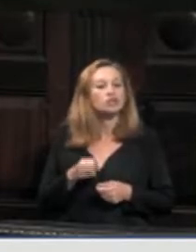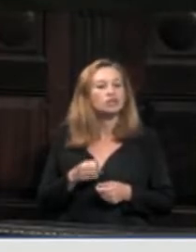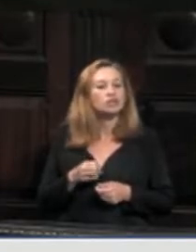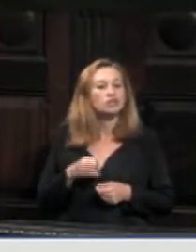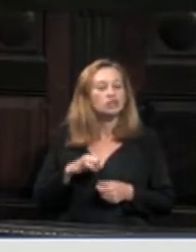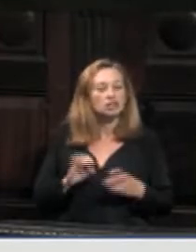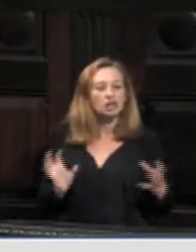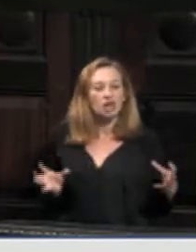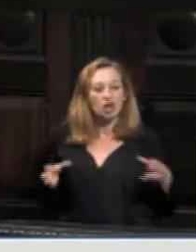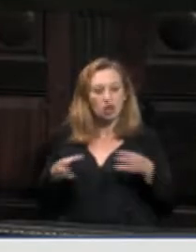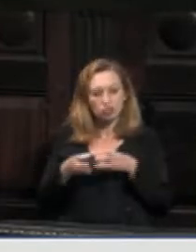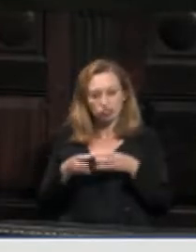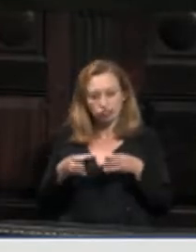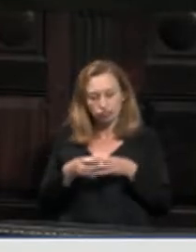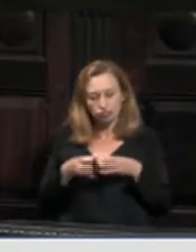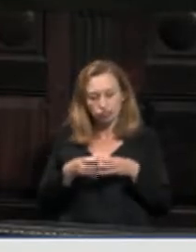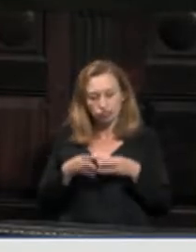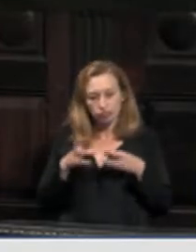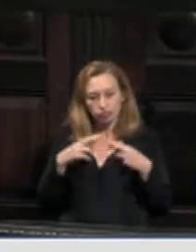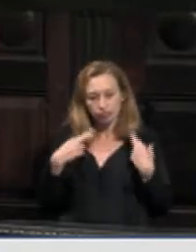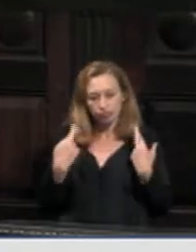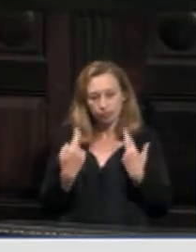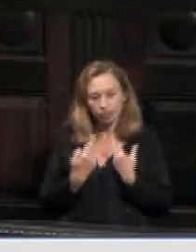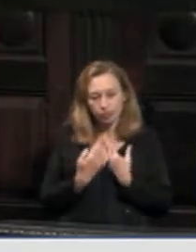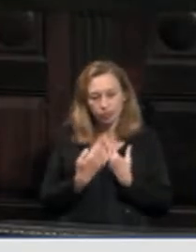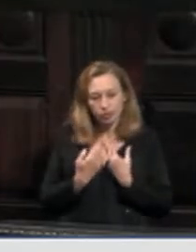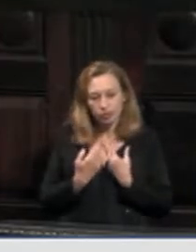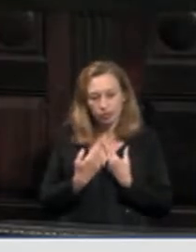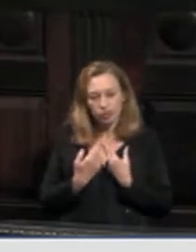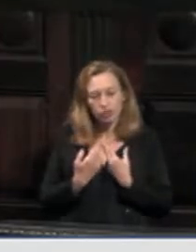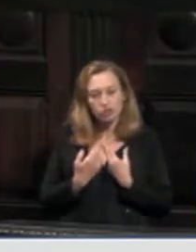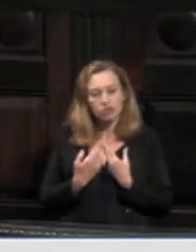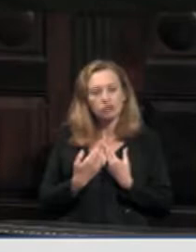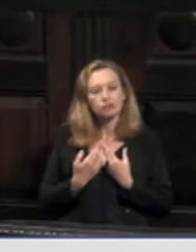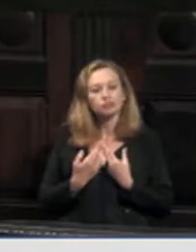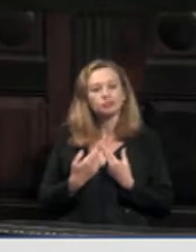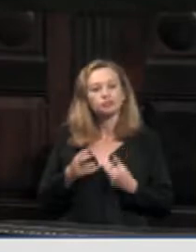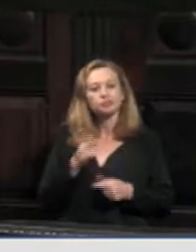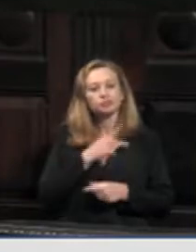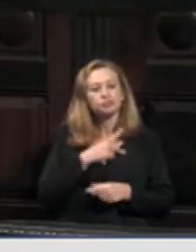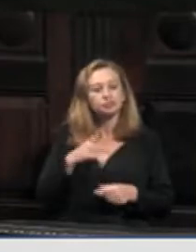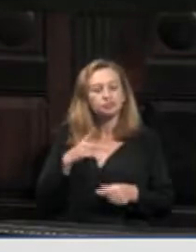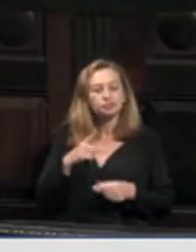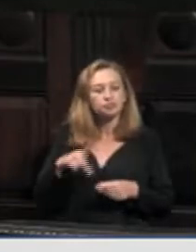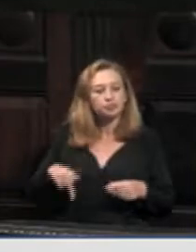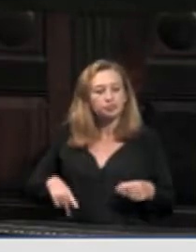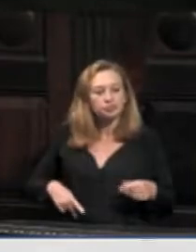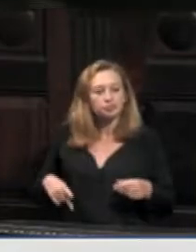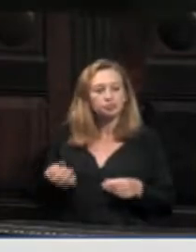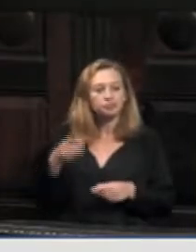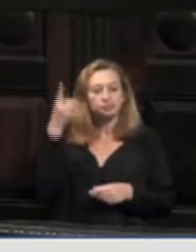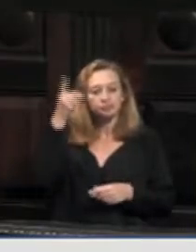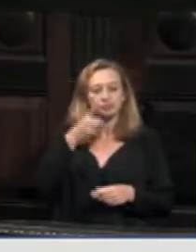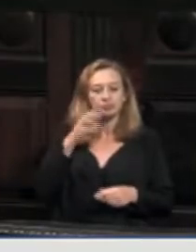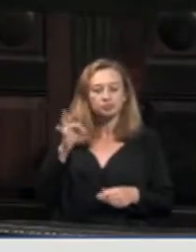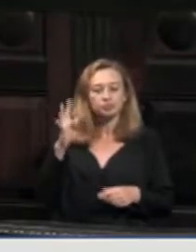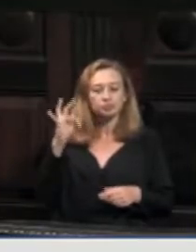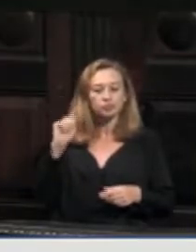se reuniu sob a presidência do deputado Gustavo